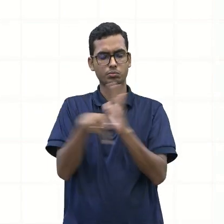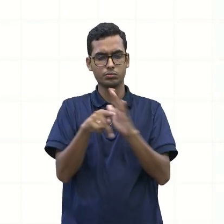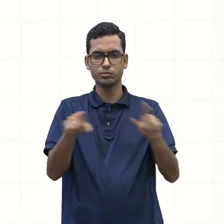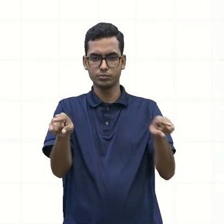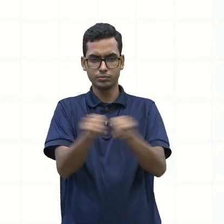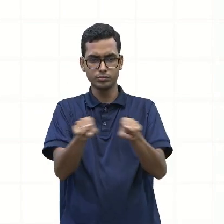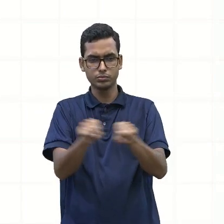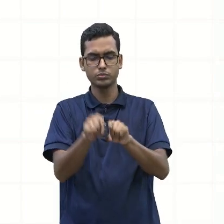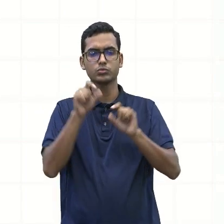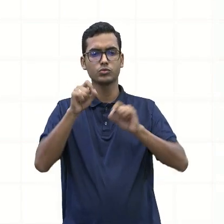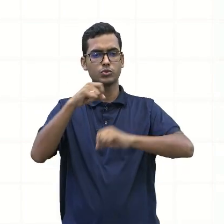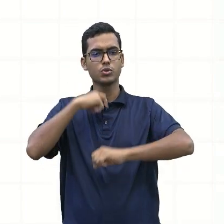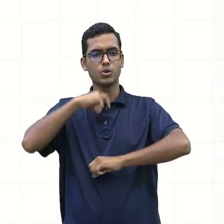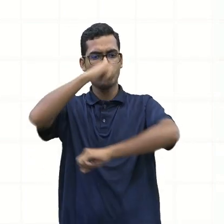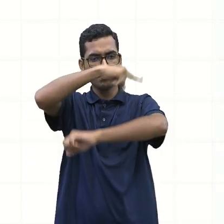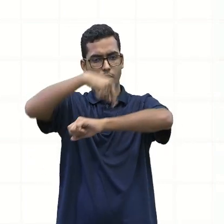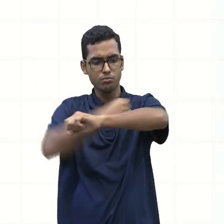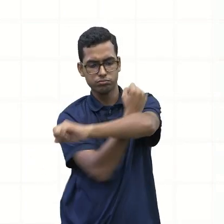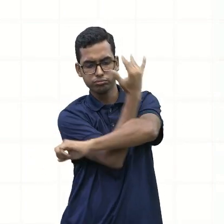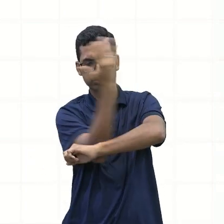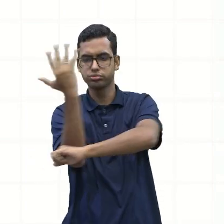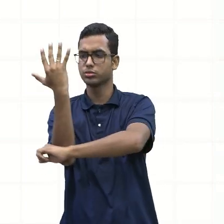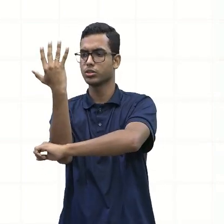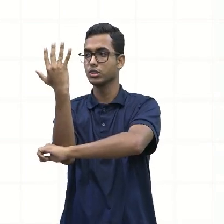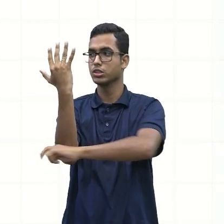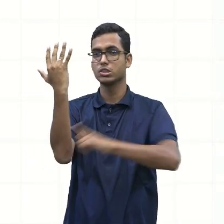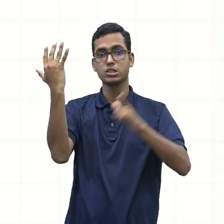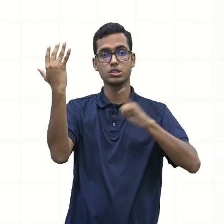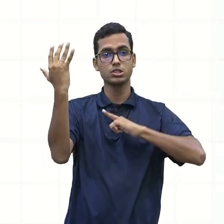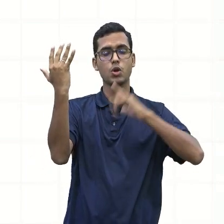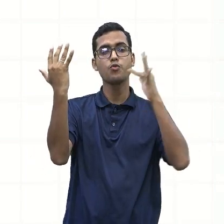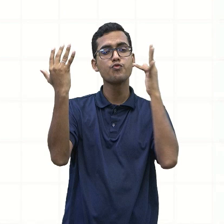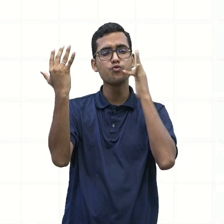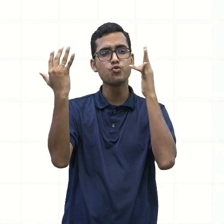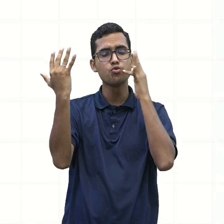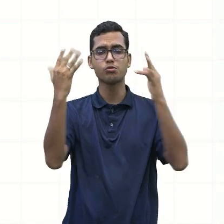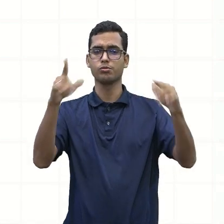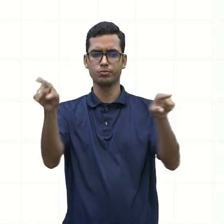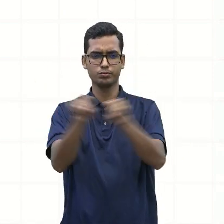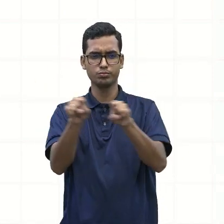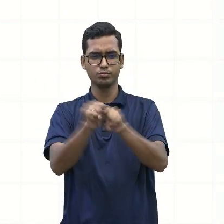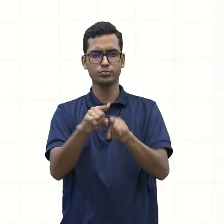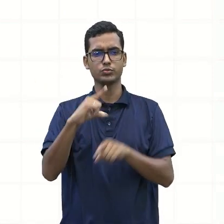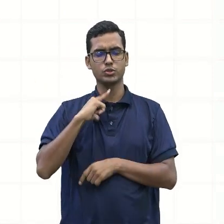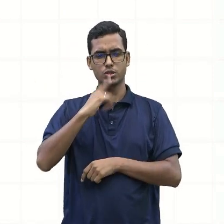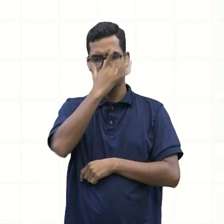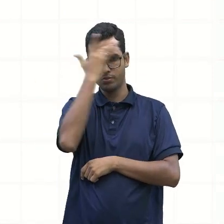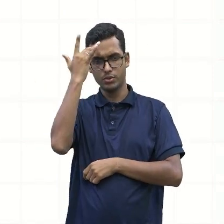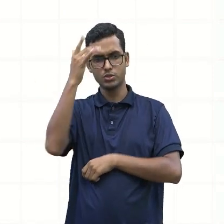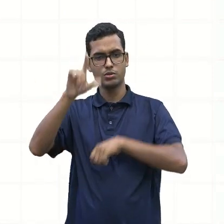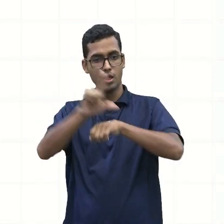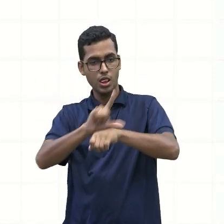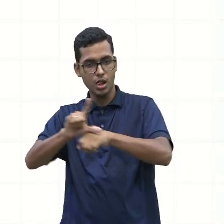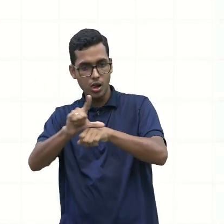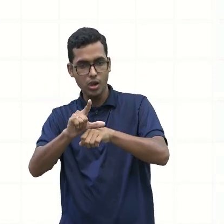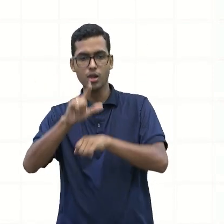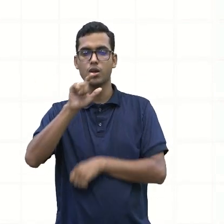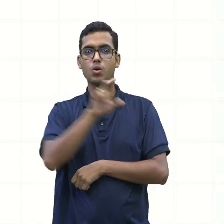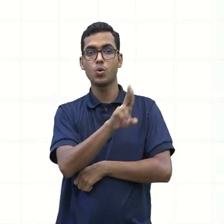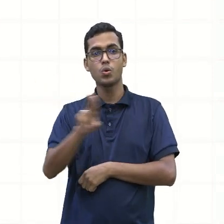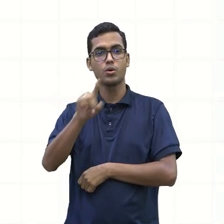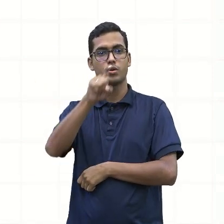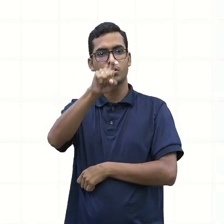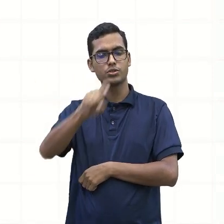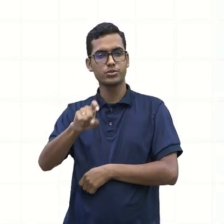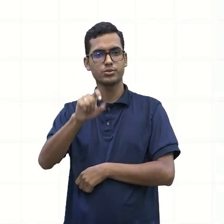também plantavam as árvores frutíferas. A presença do sacerdote, né, é caracterizada pelo nome de